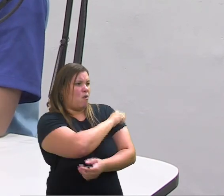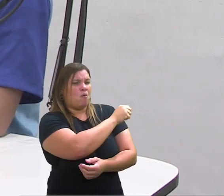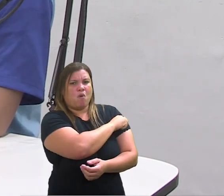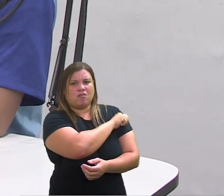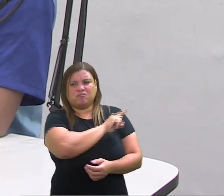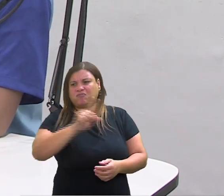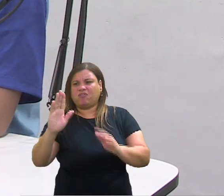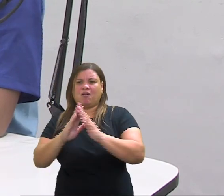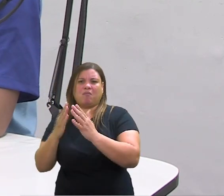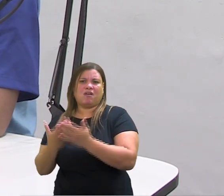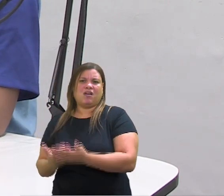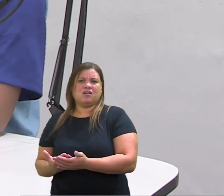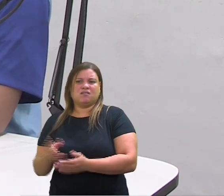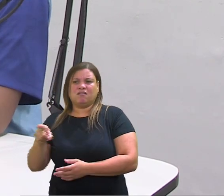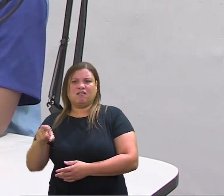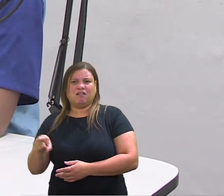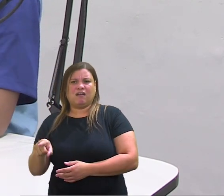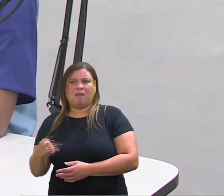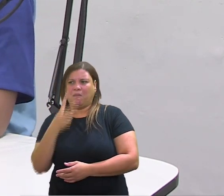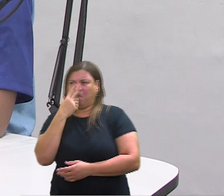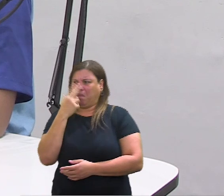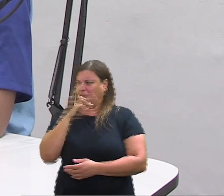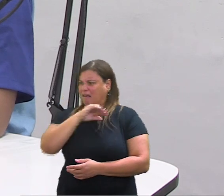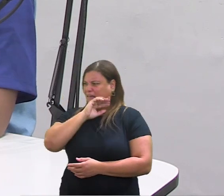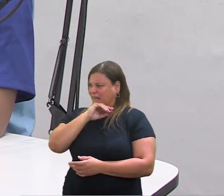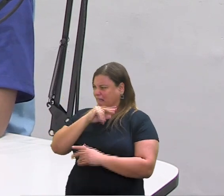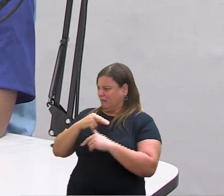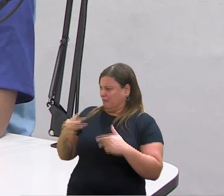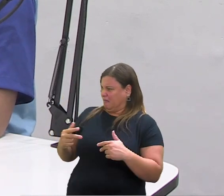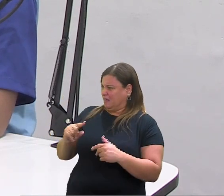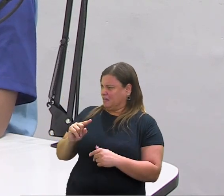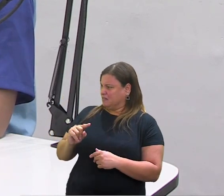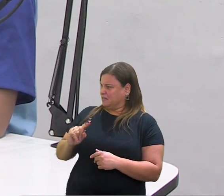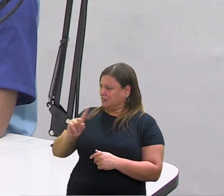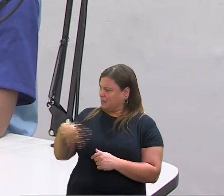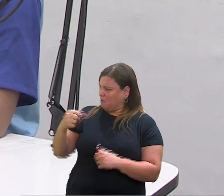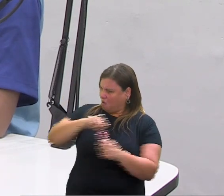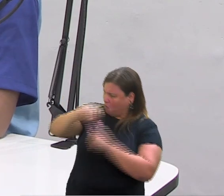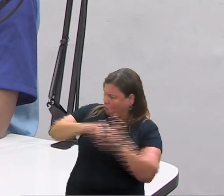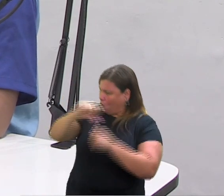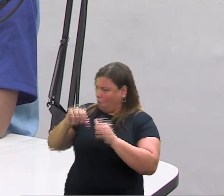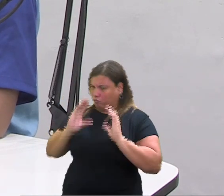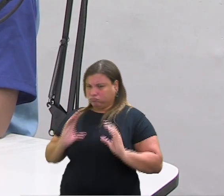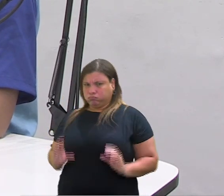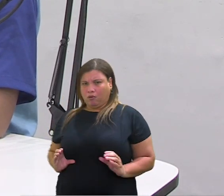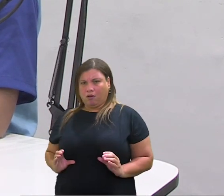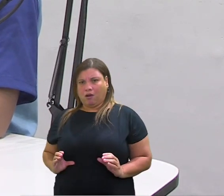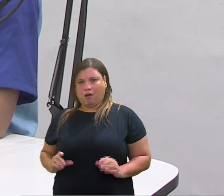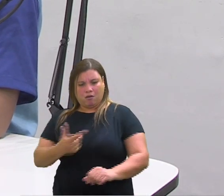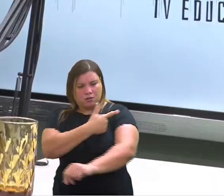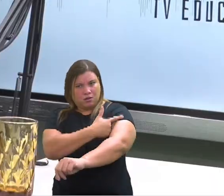educada de casa até o caminho da escola e dentro da escola se manter educada.